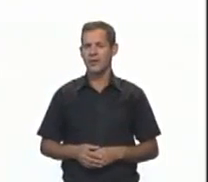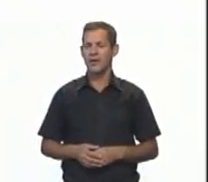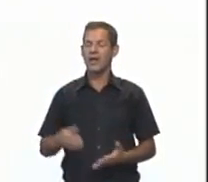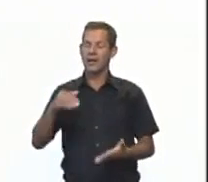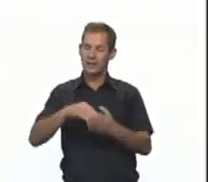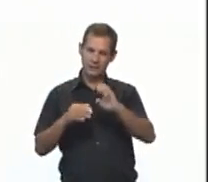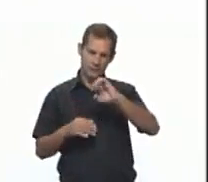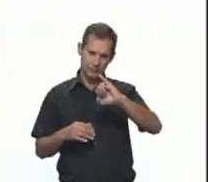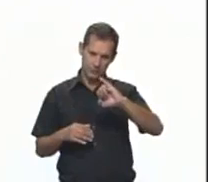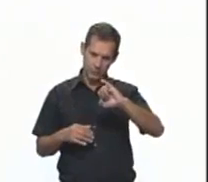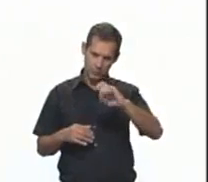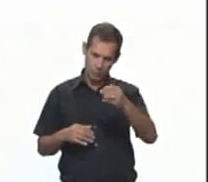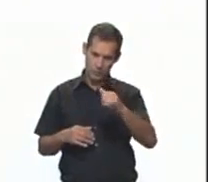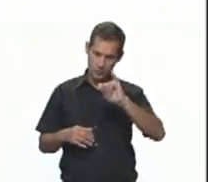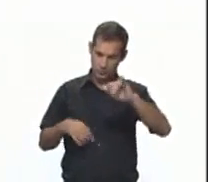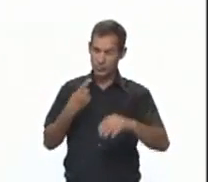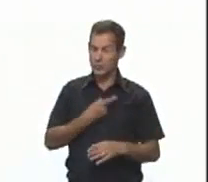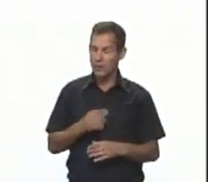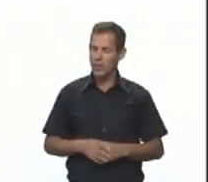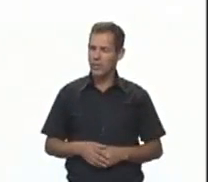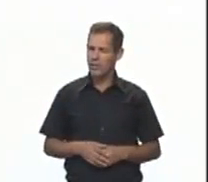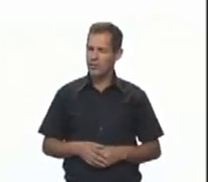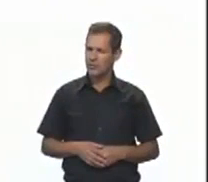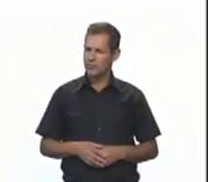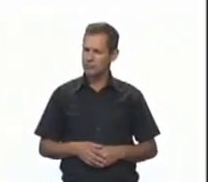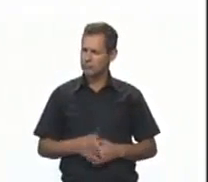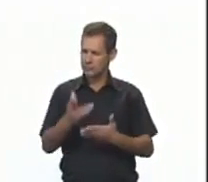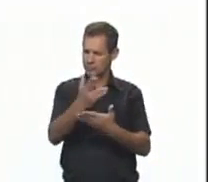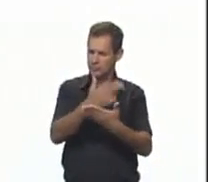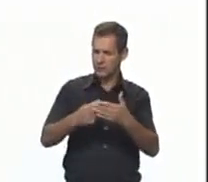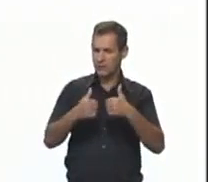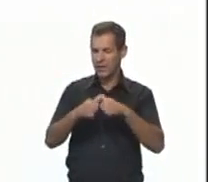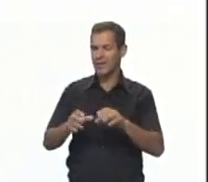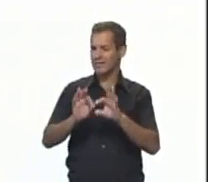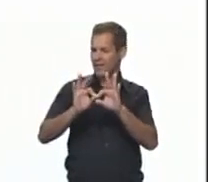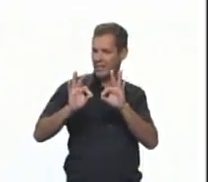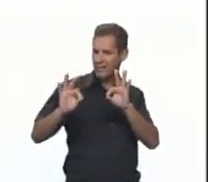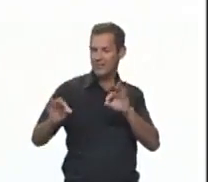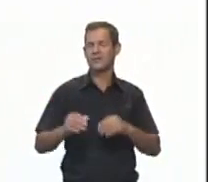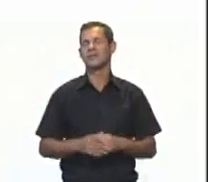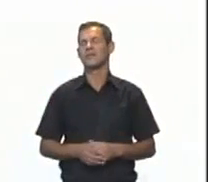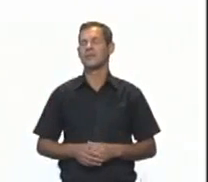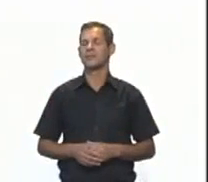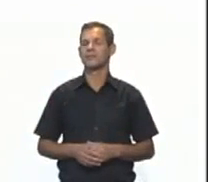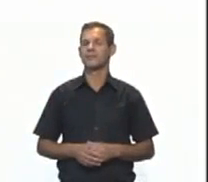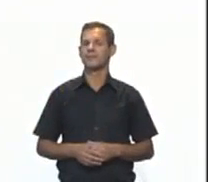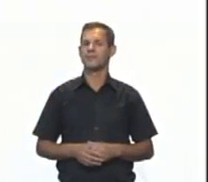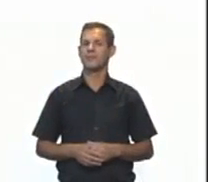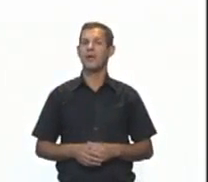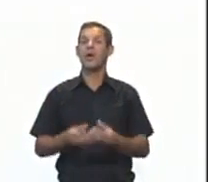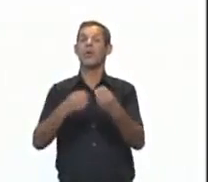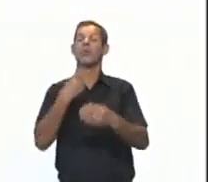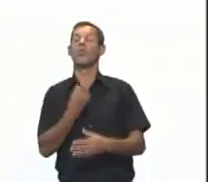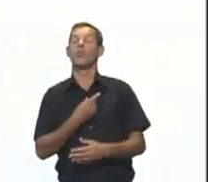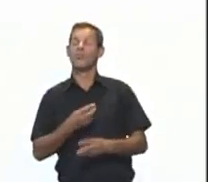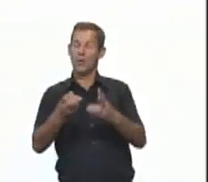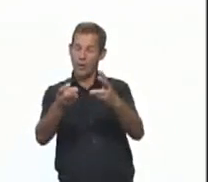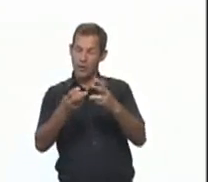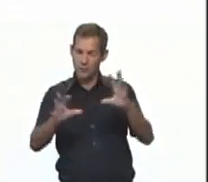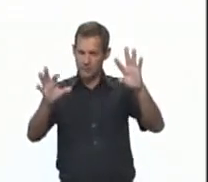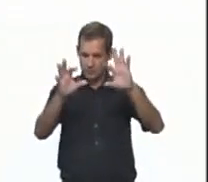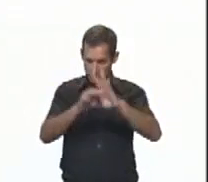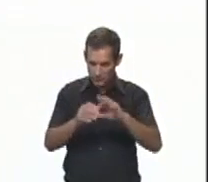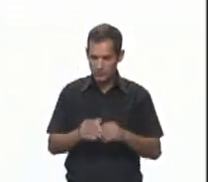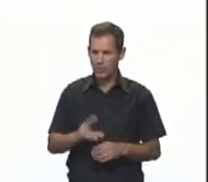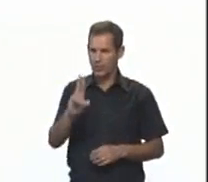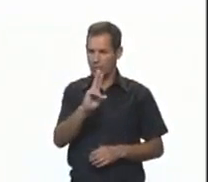até o eixo é o y, né? Se a gente projetar aqui, ó, é exatamente esse tamanho. Como que a gente descobre as